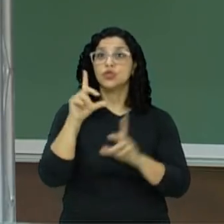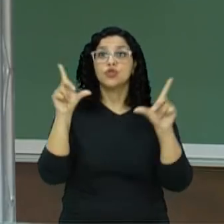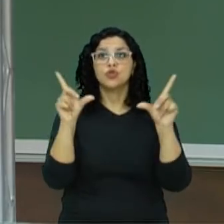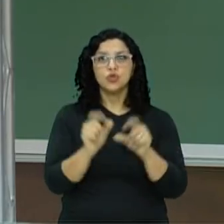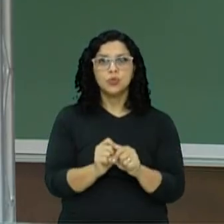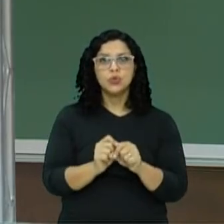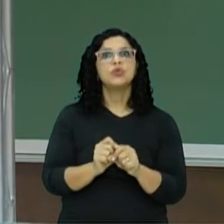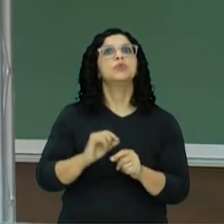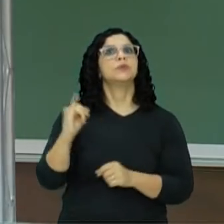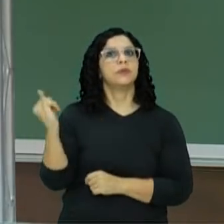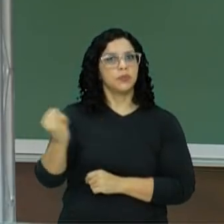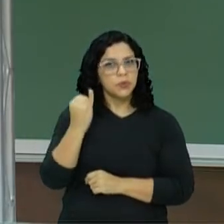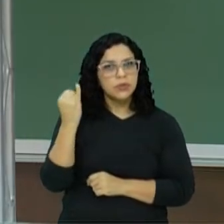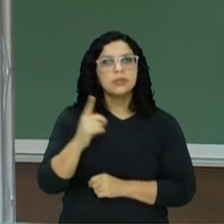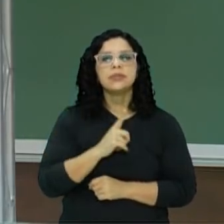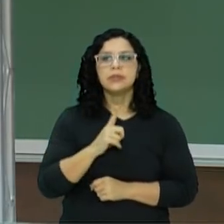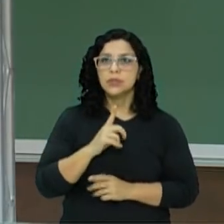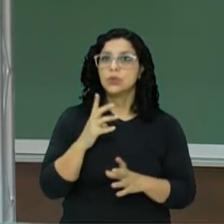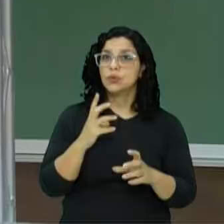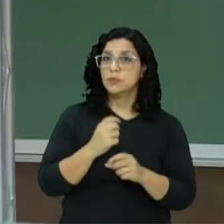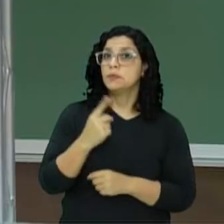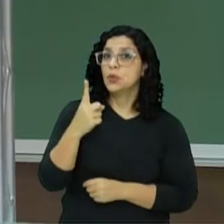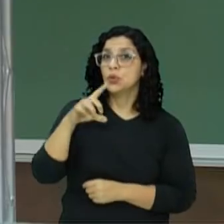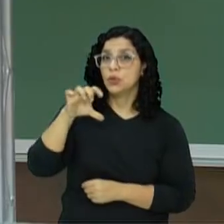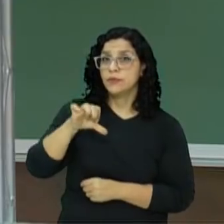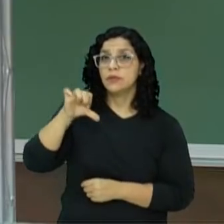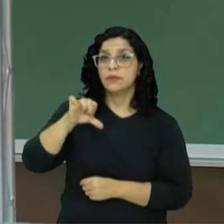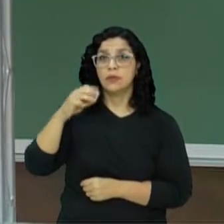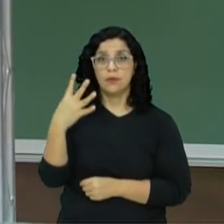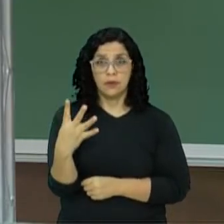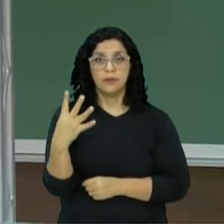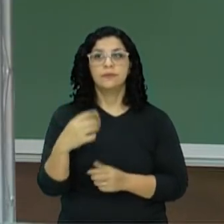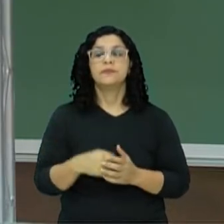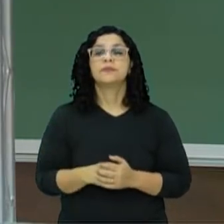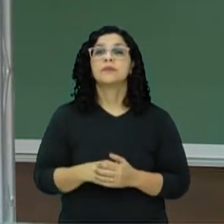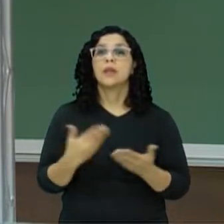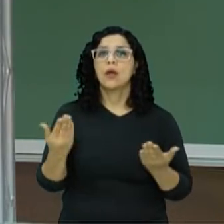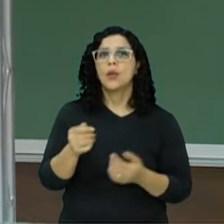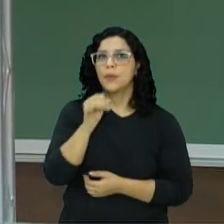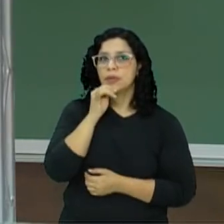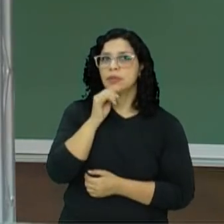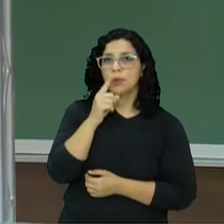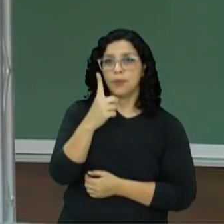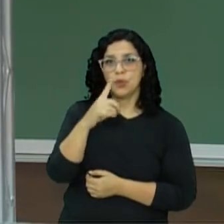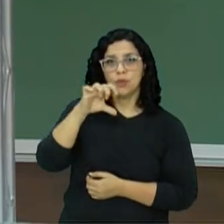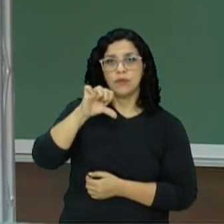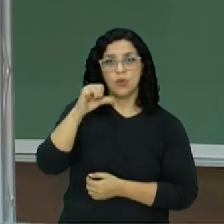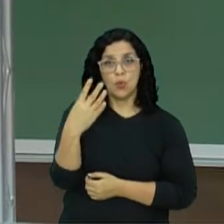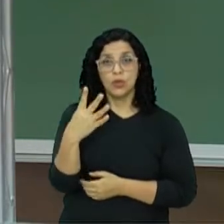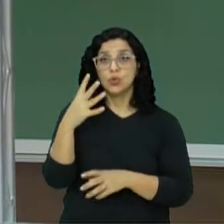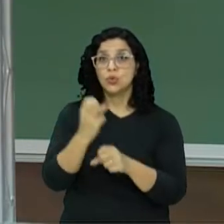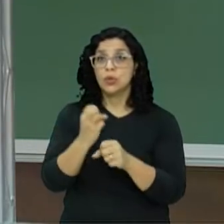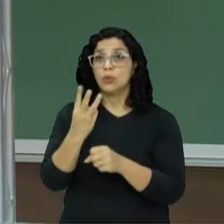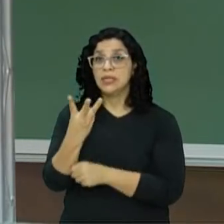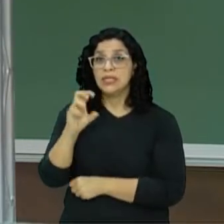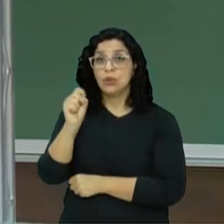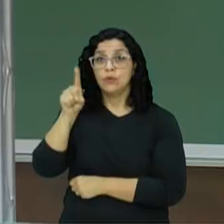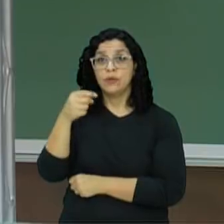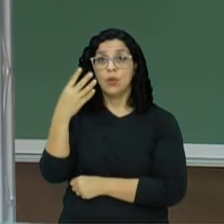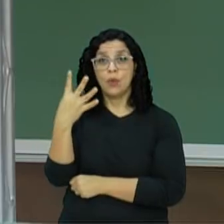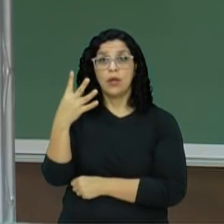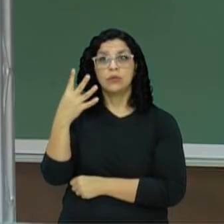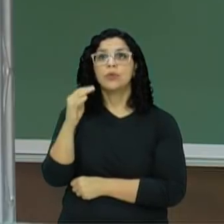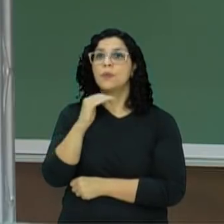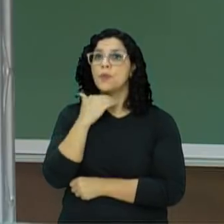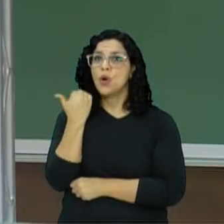caiu significativamente em 1994. Por exemplo, em 94 ele era de